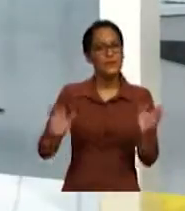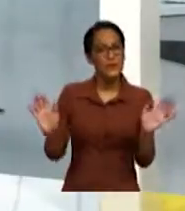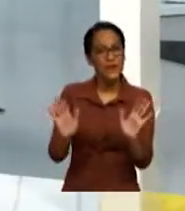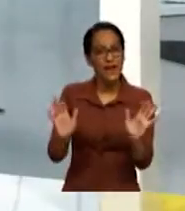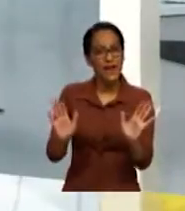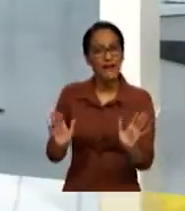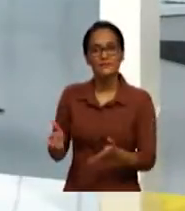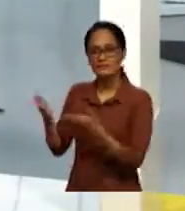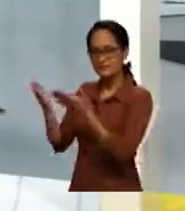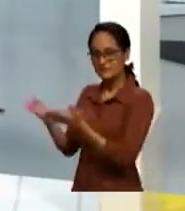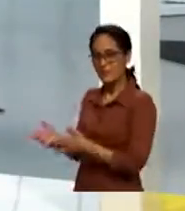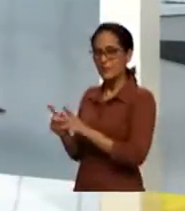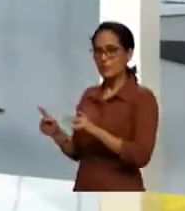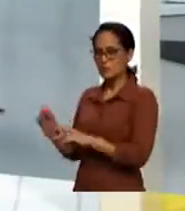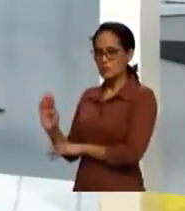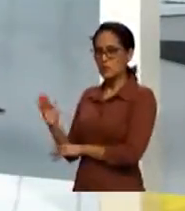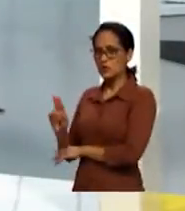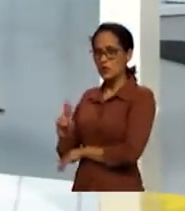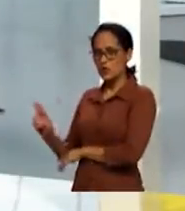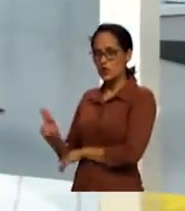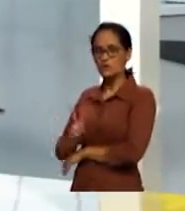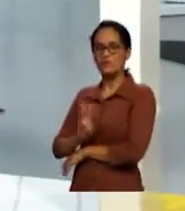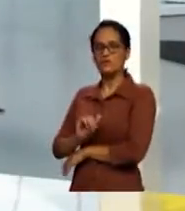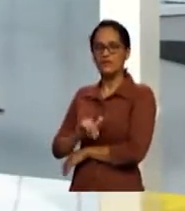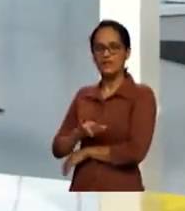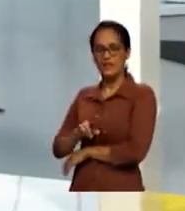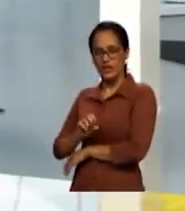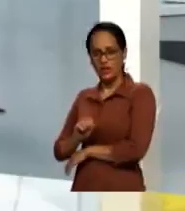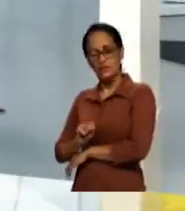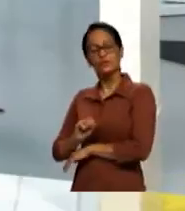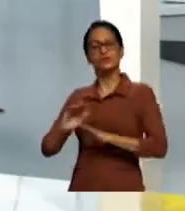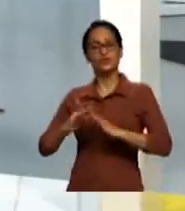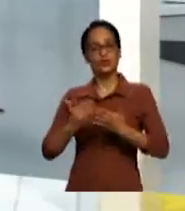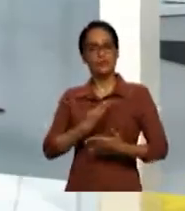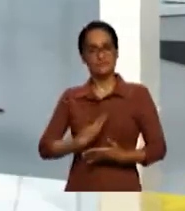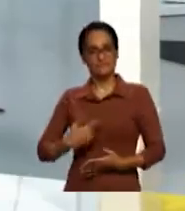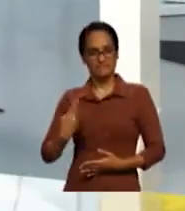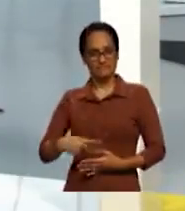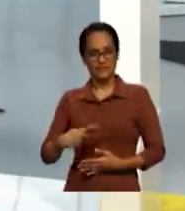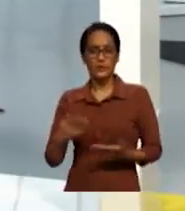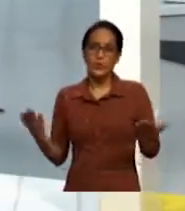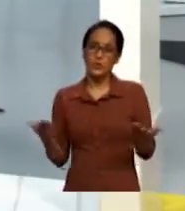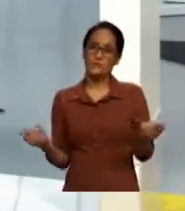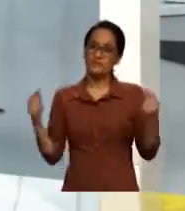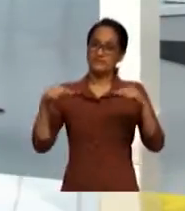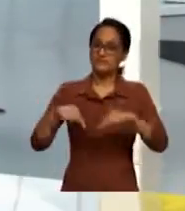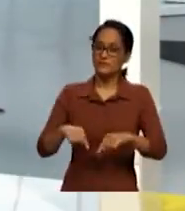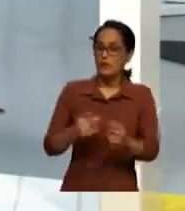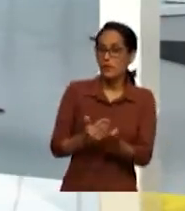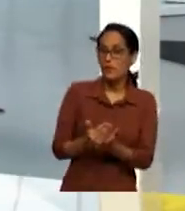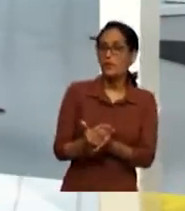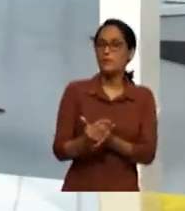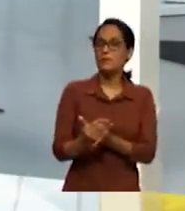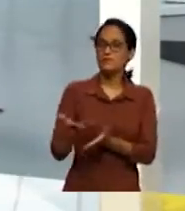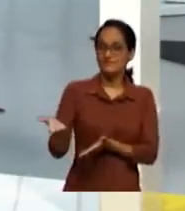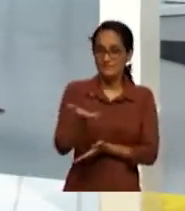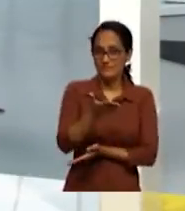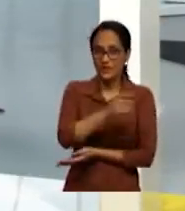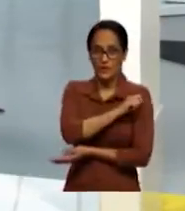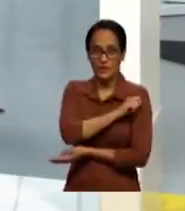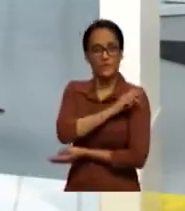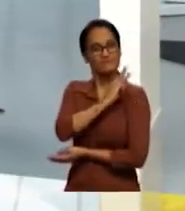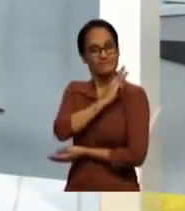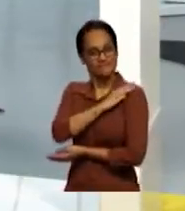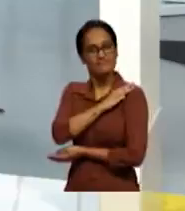Olá, eu sou Vinícius Braz, professor de Biologia da Rede Estadual de Ensino. Estou aqui hoje para a gente iniciar, para você, aluno do